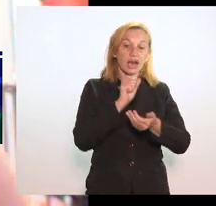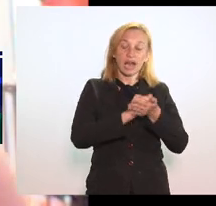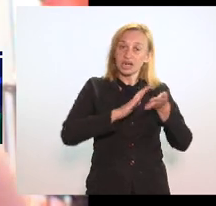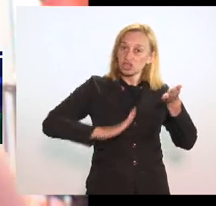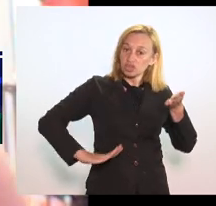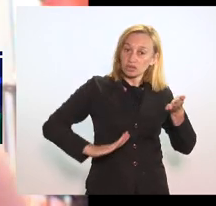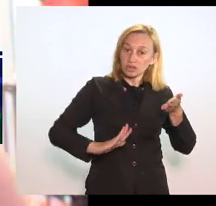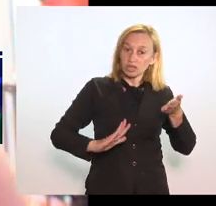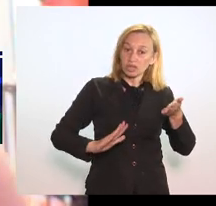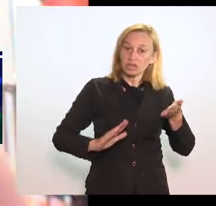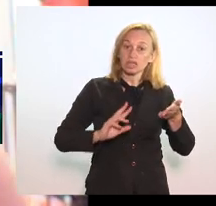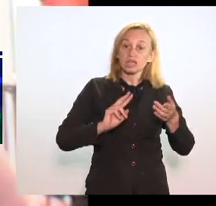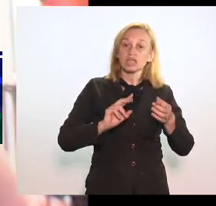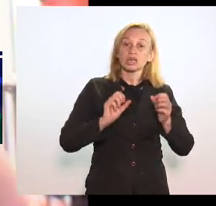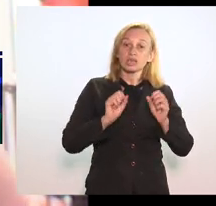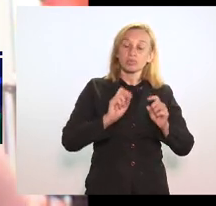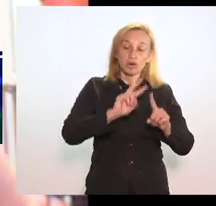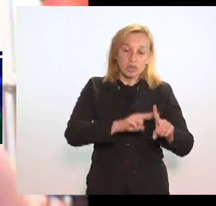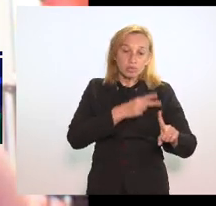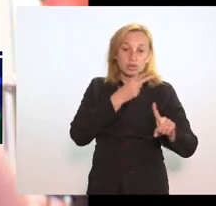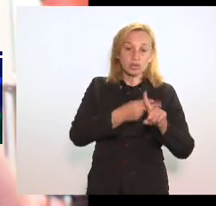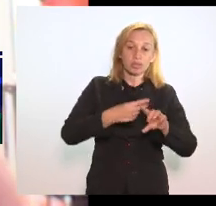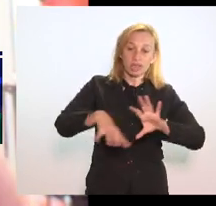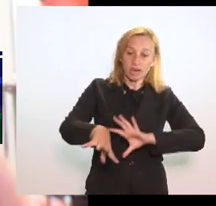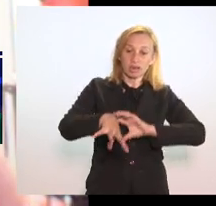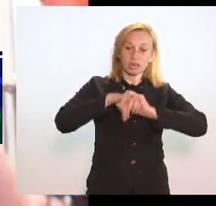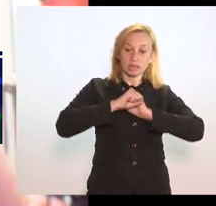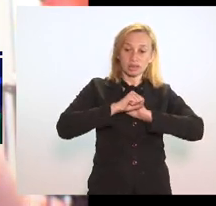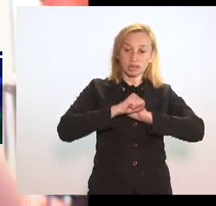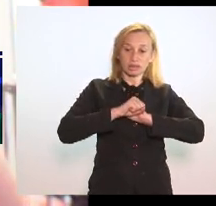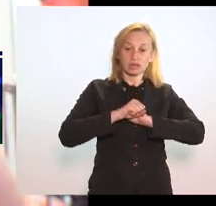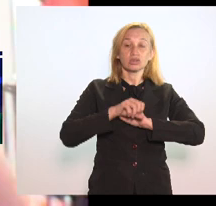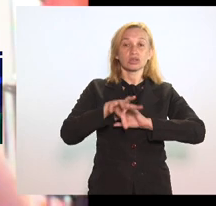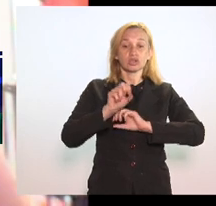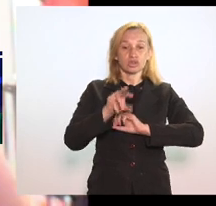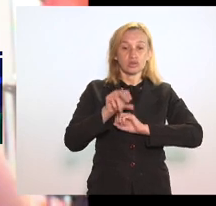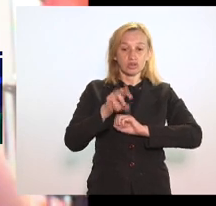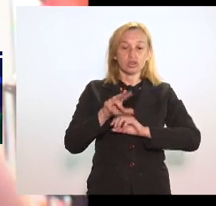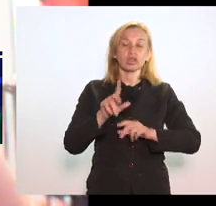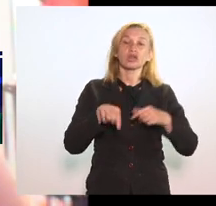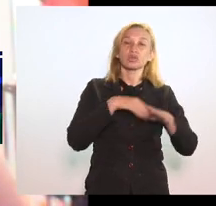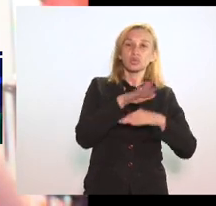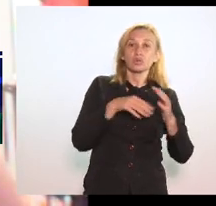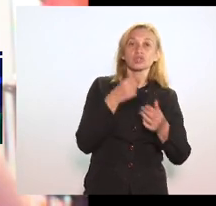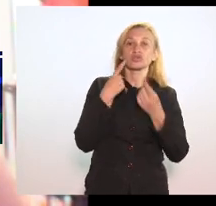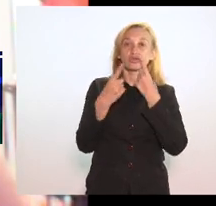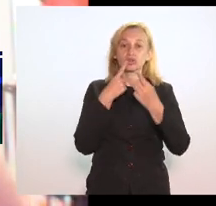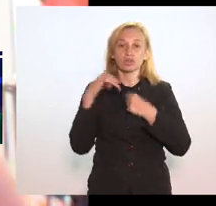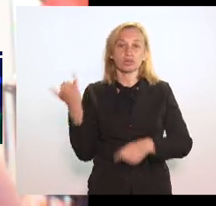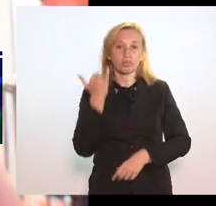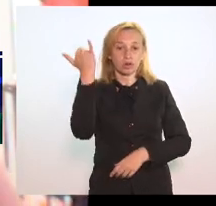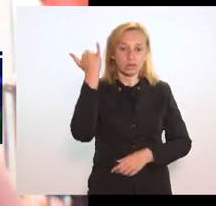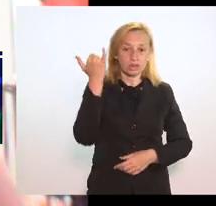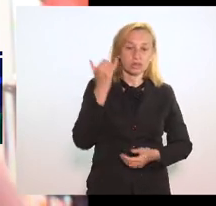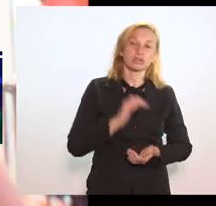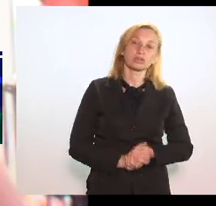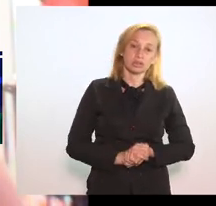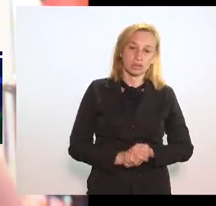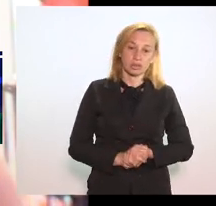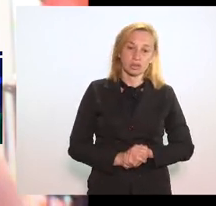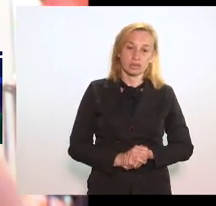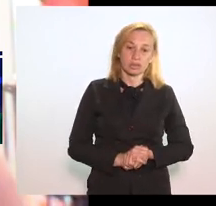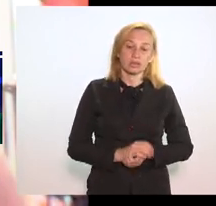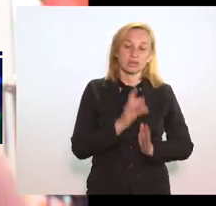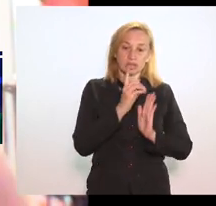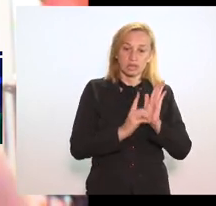atividades que contribuem para a proliferação do vidro tem todo um debate importante se o mais pertinente é